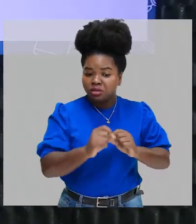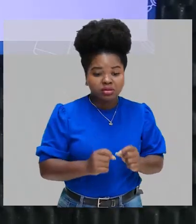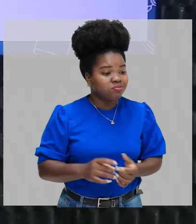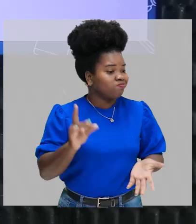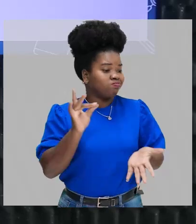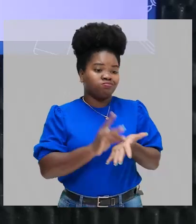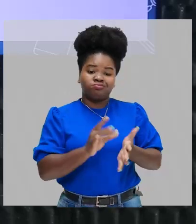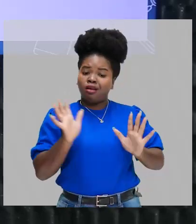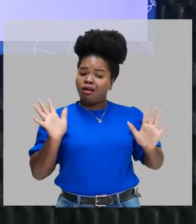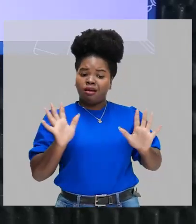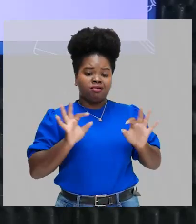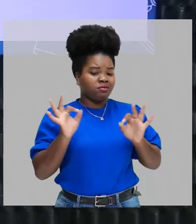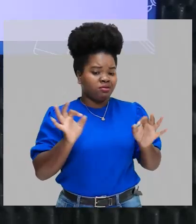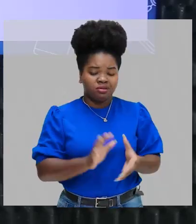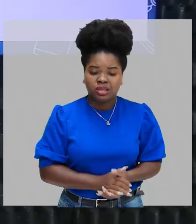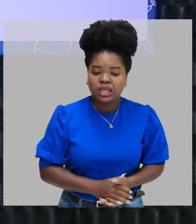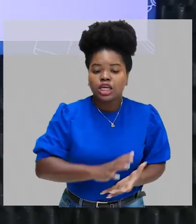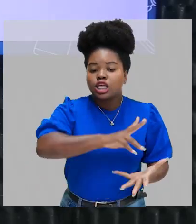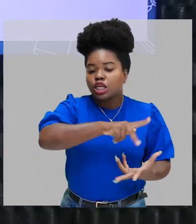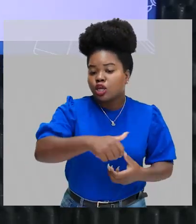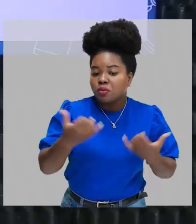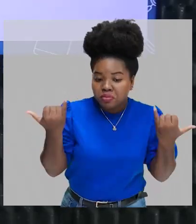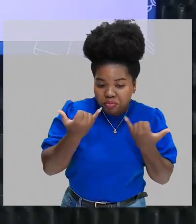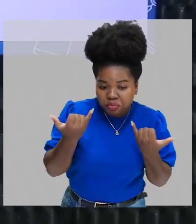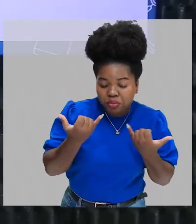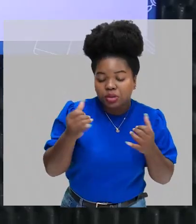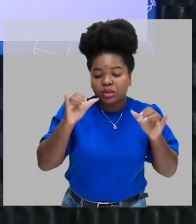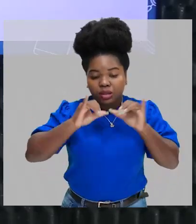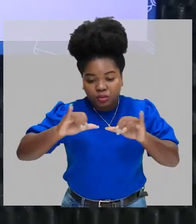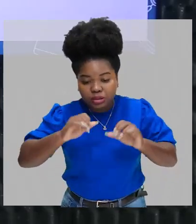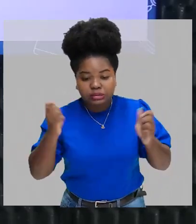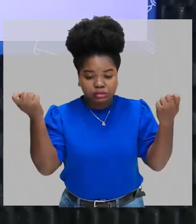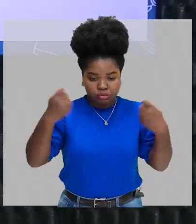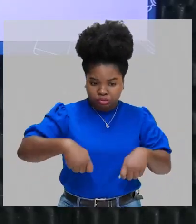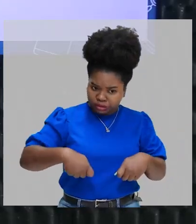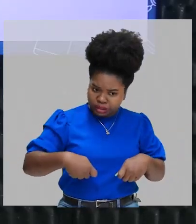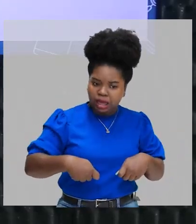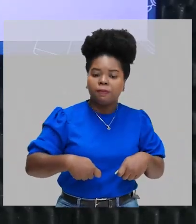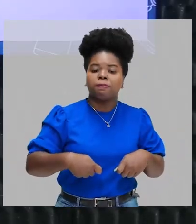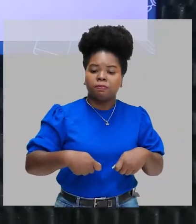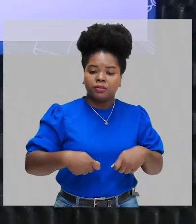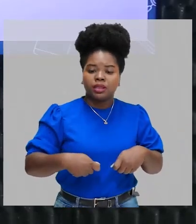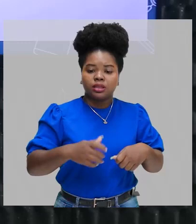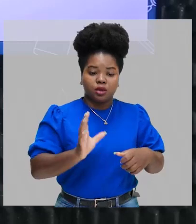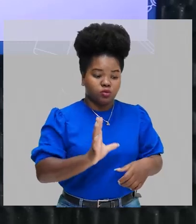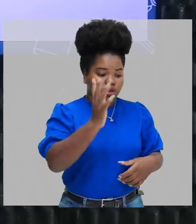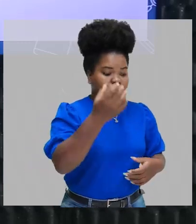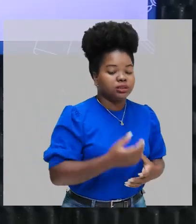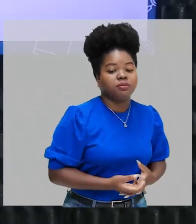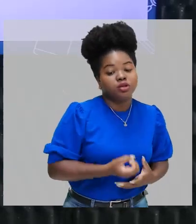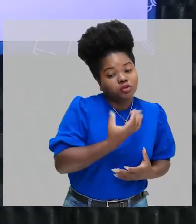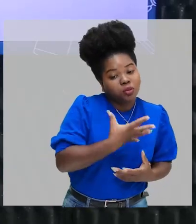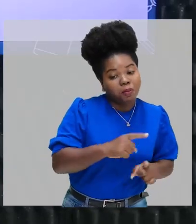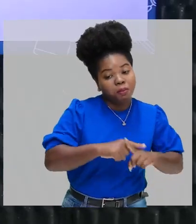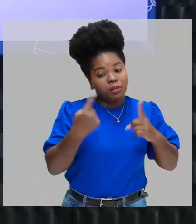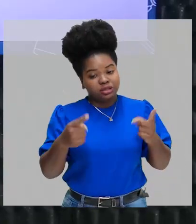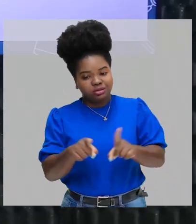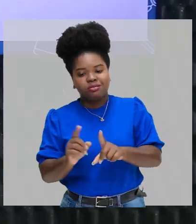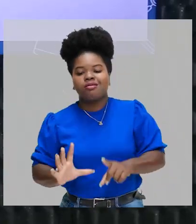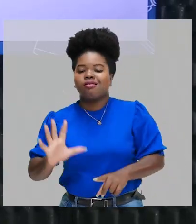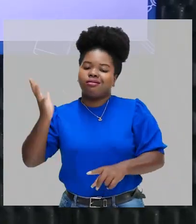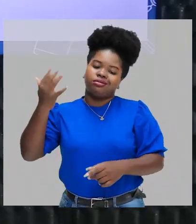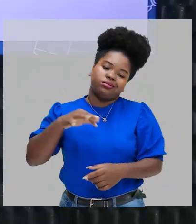verdade. Que a globalização pode até trazer efeitos positivos, mas que ela também